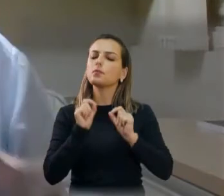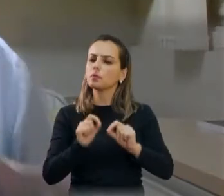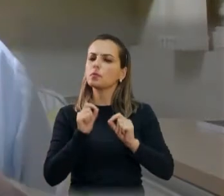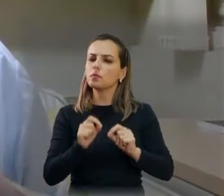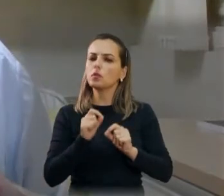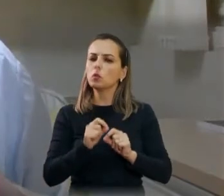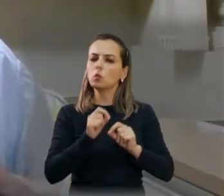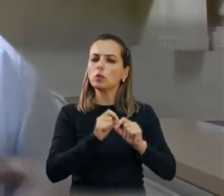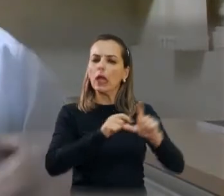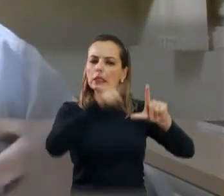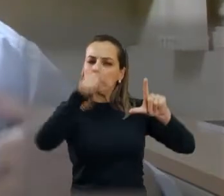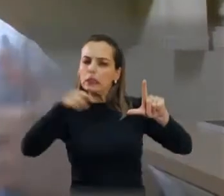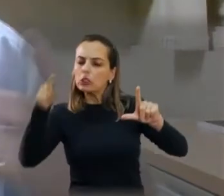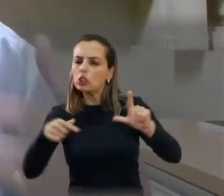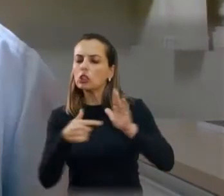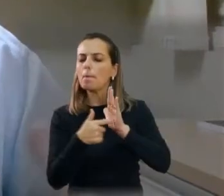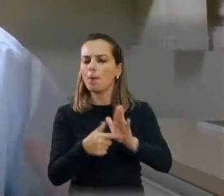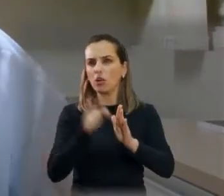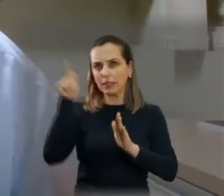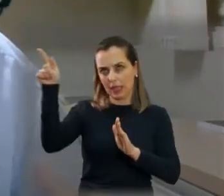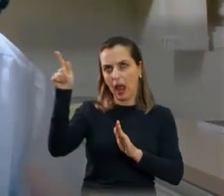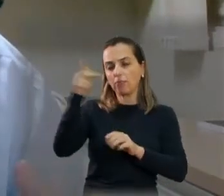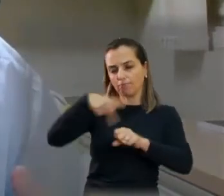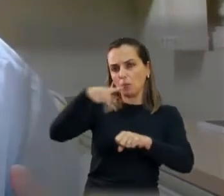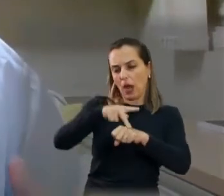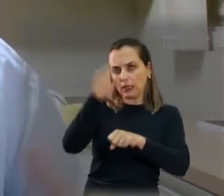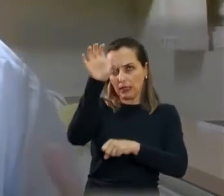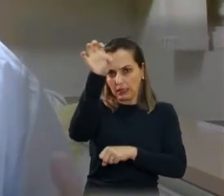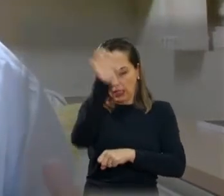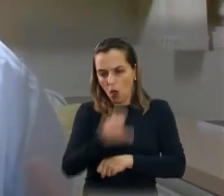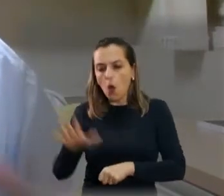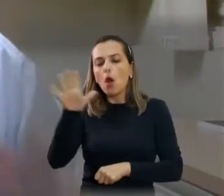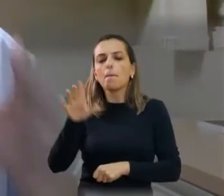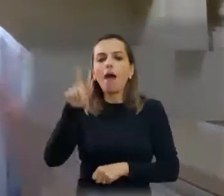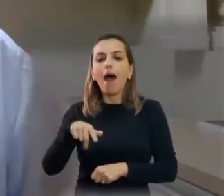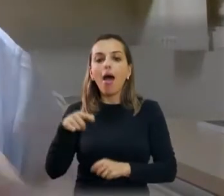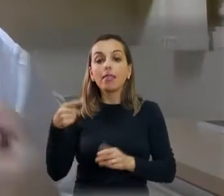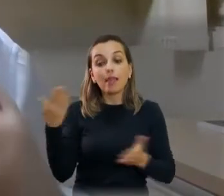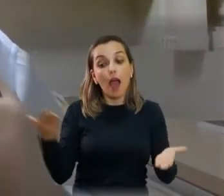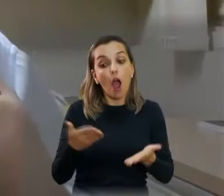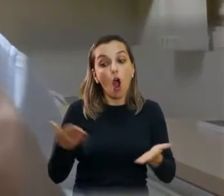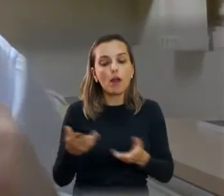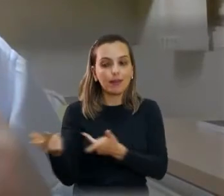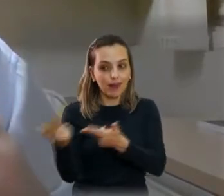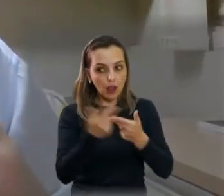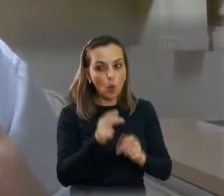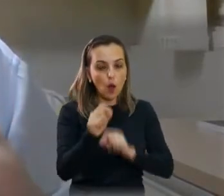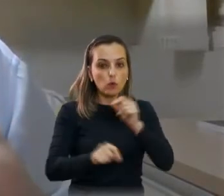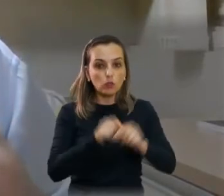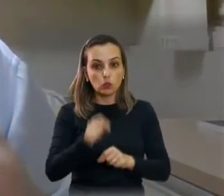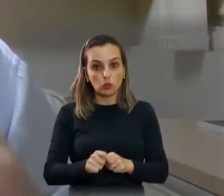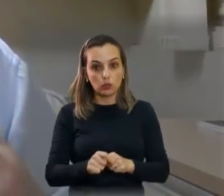agora vem sendo confirmado aqui, conosco, o aumento